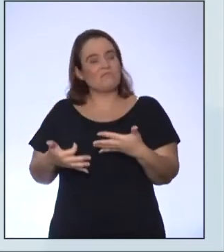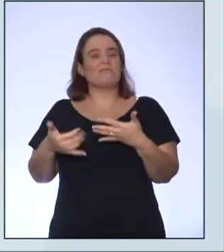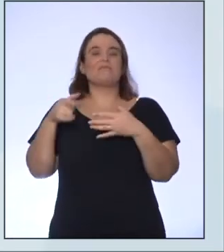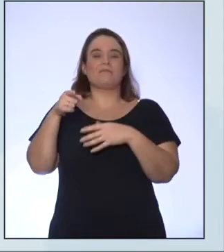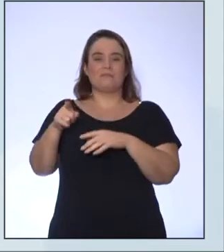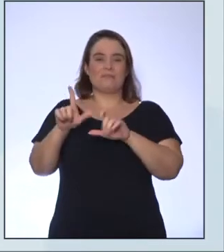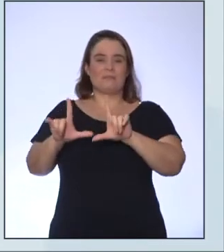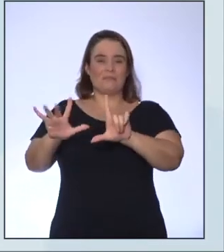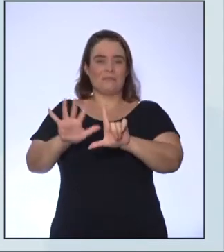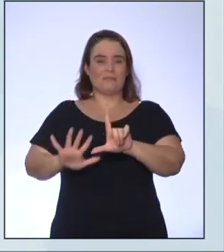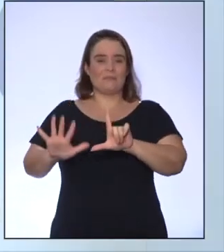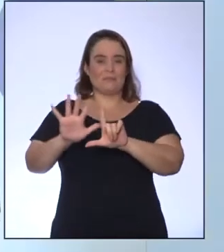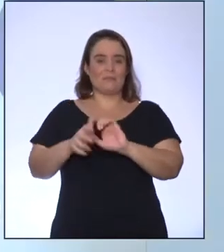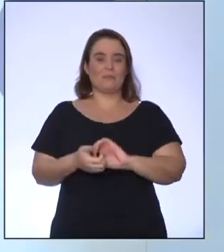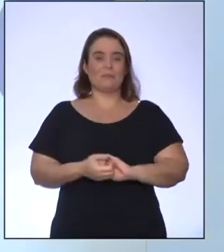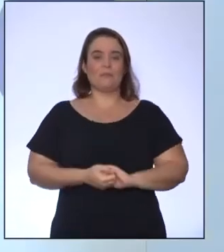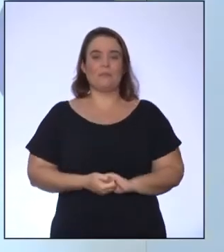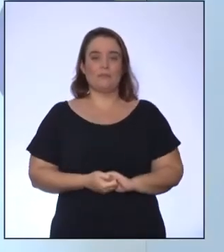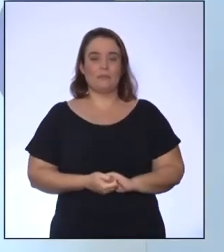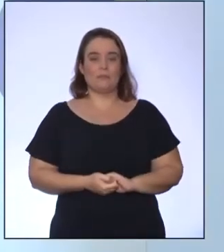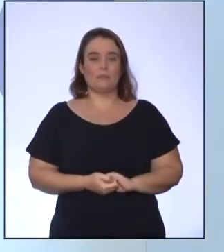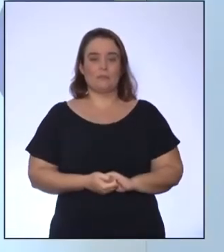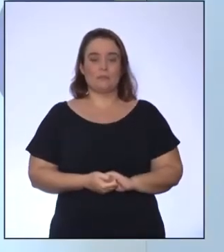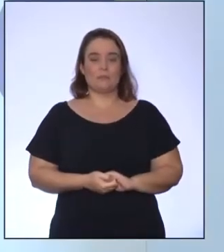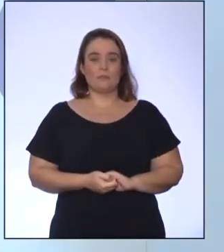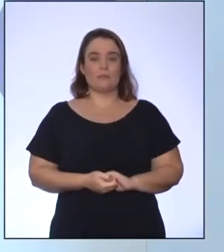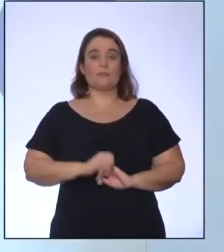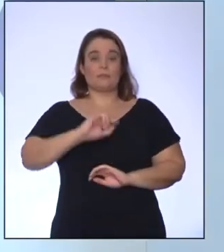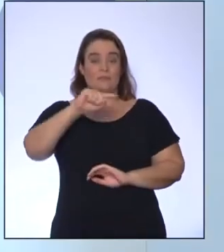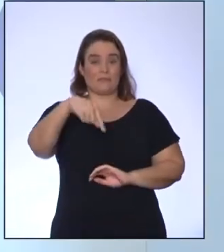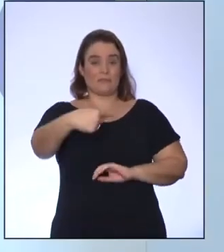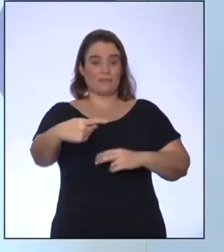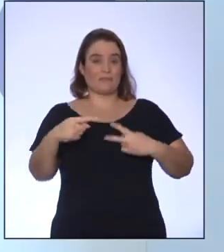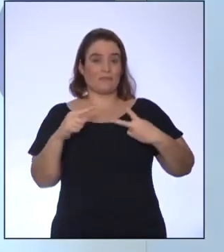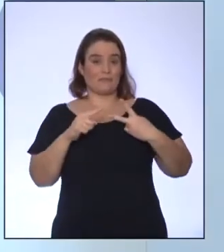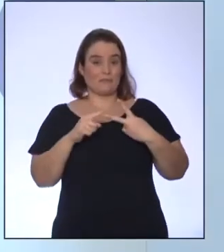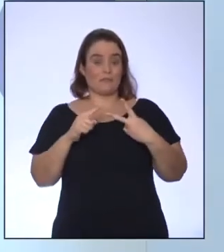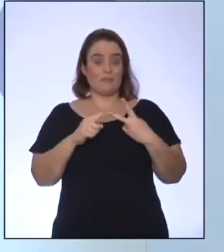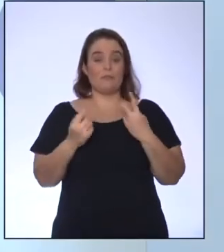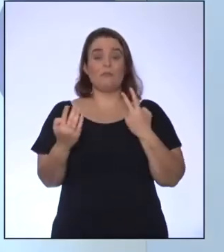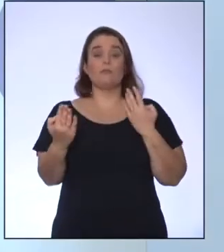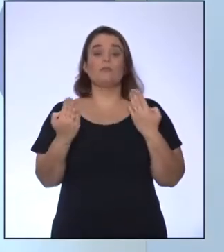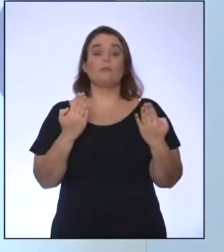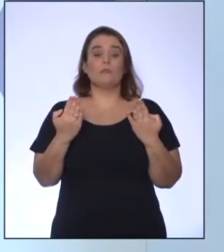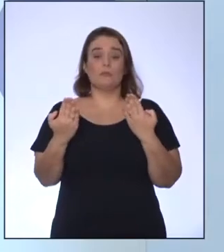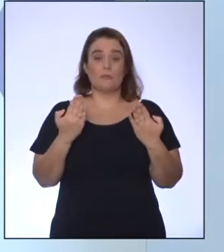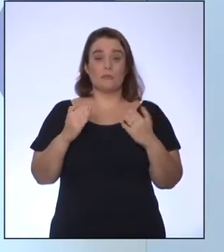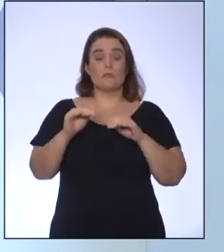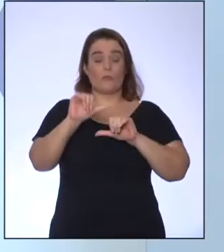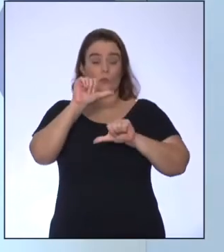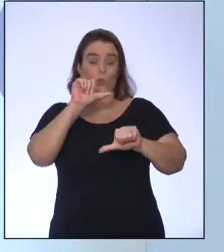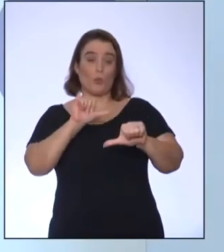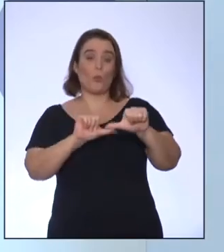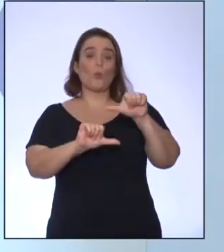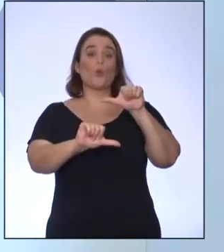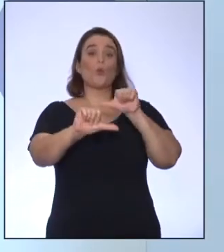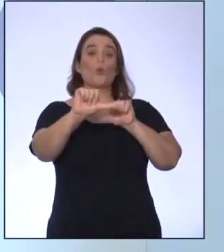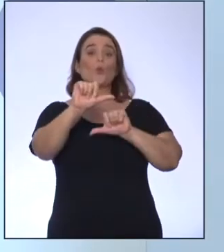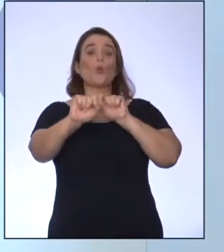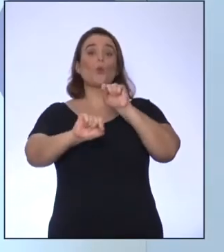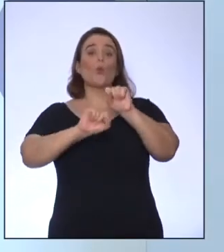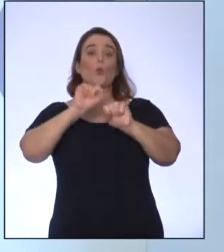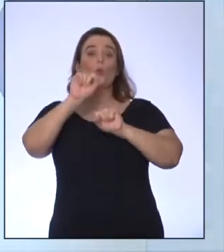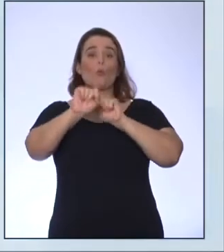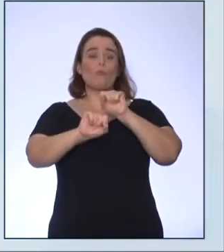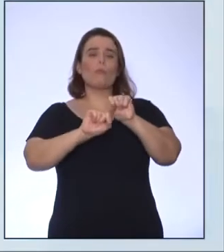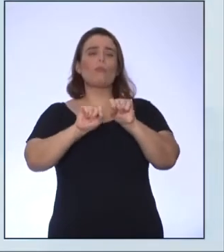imagem. E depois, no questionamento, né, na questão 2, ele traz aí, compare as modificações e os usos,